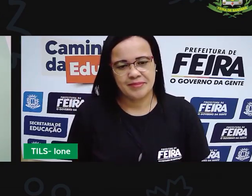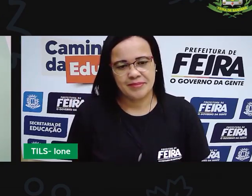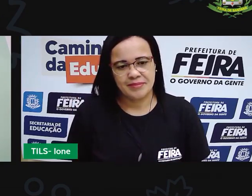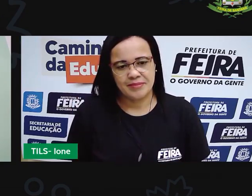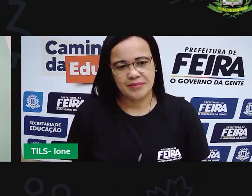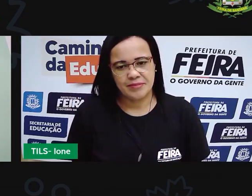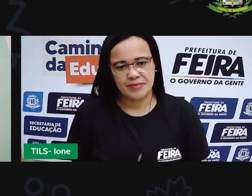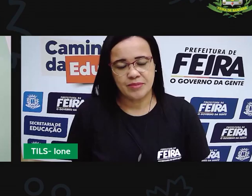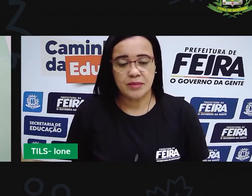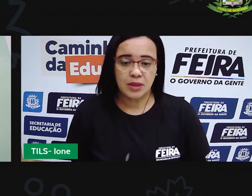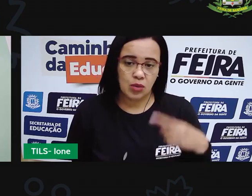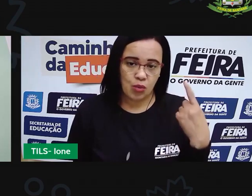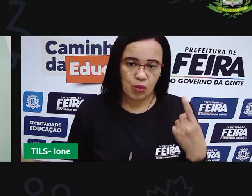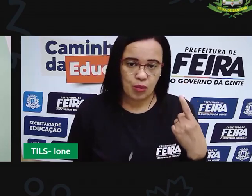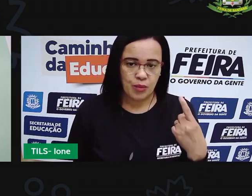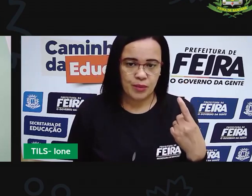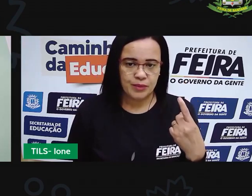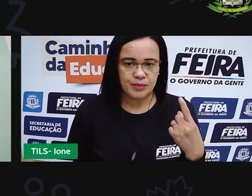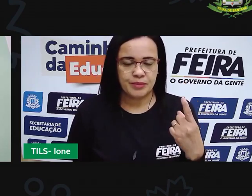Vamos precisar de